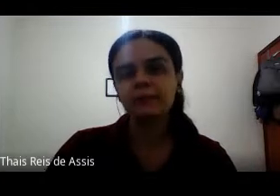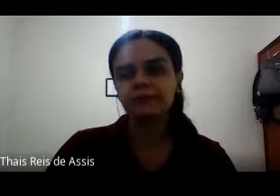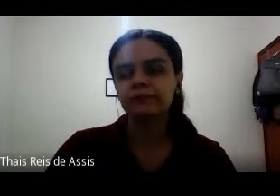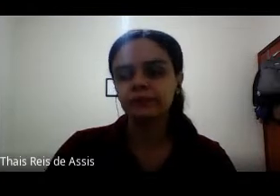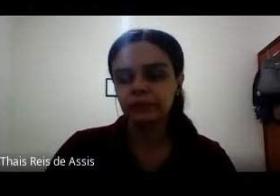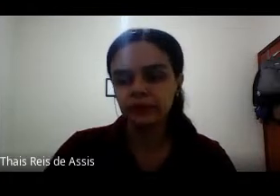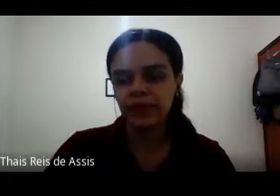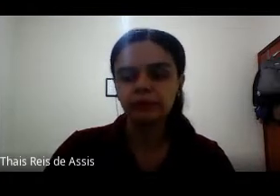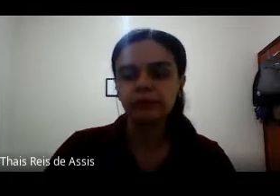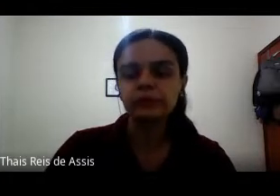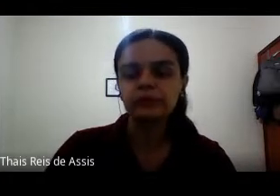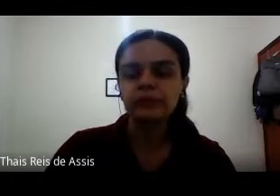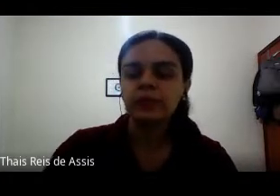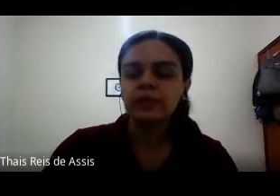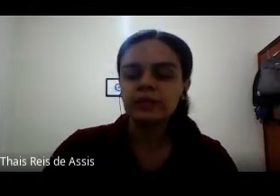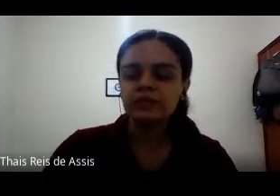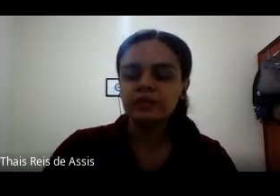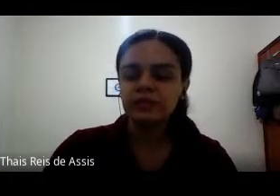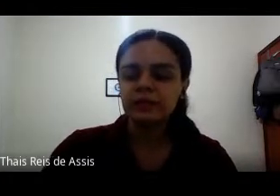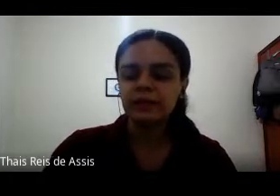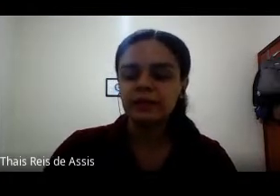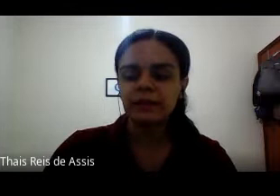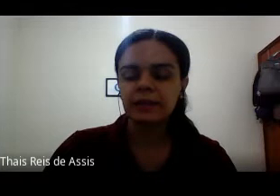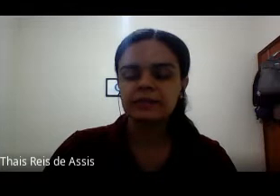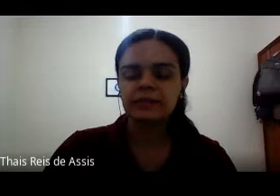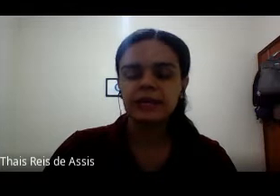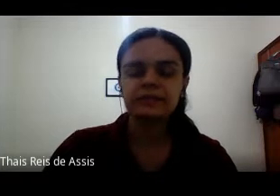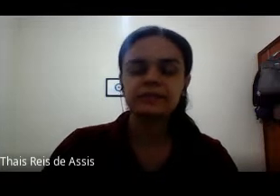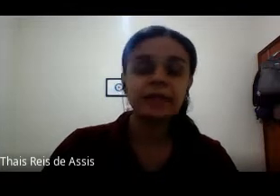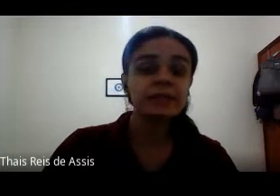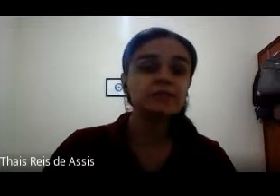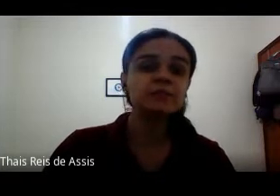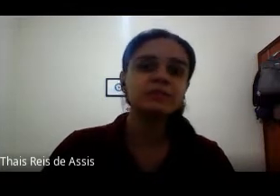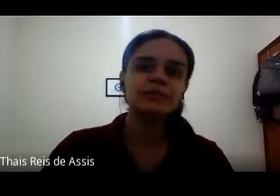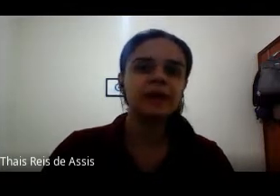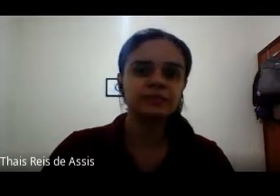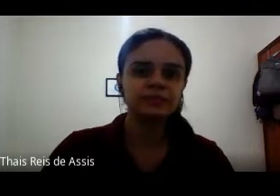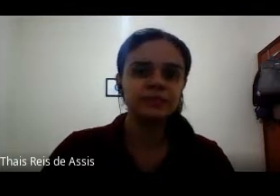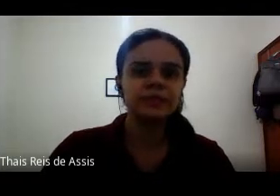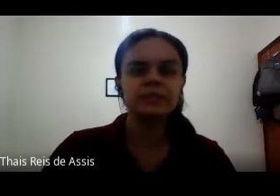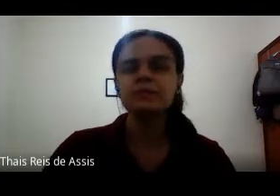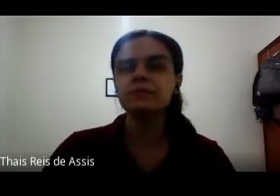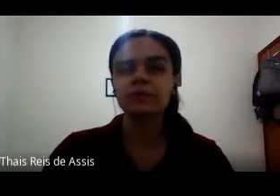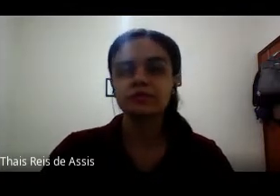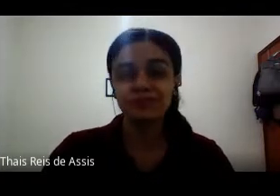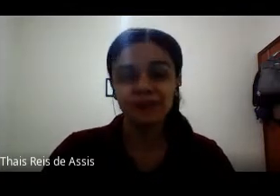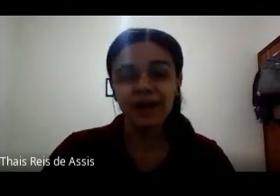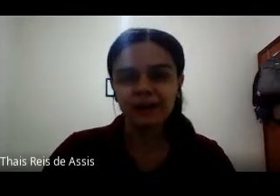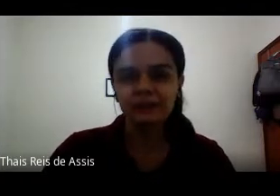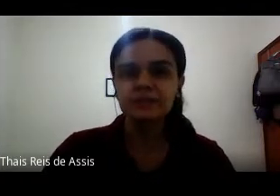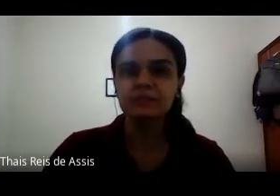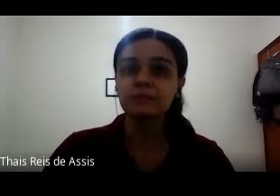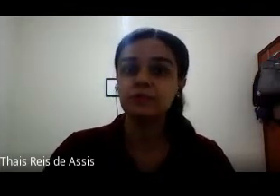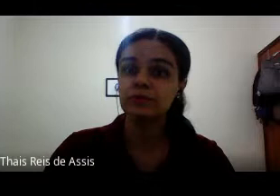colocar no lugar do outro. E a gente tem que também ensinar a questão da responsabilidade. Em cima do que a gente